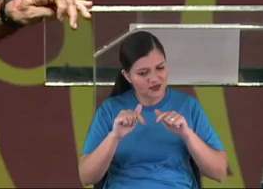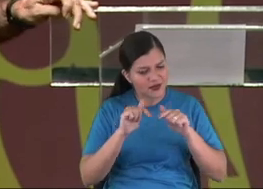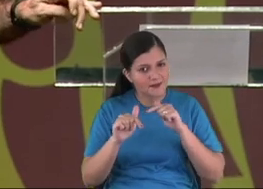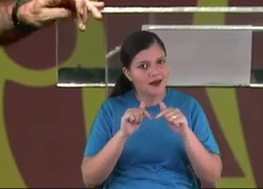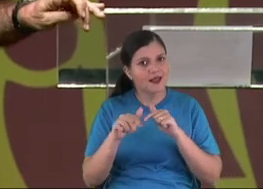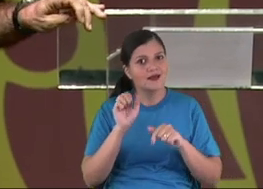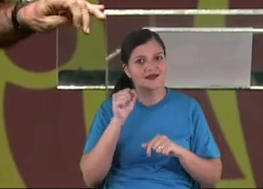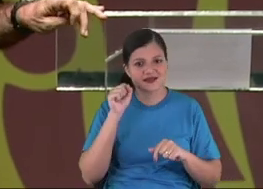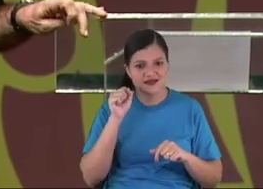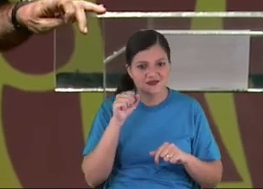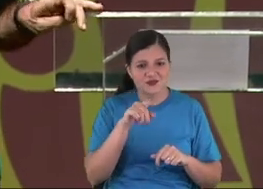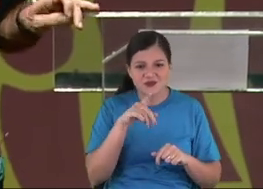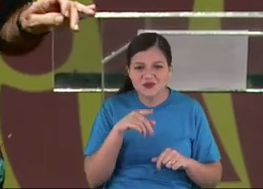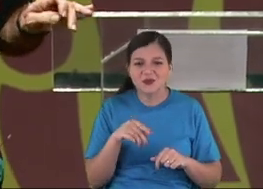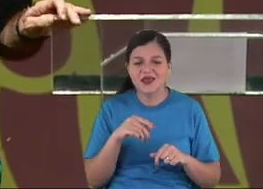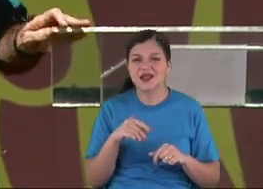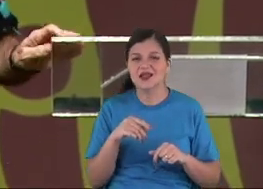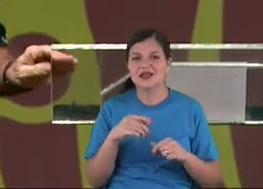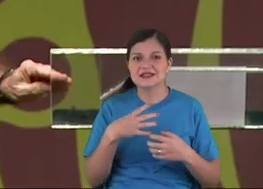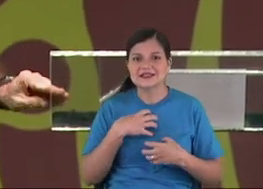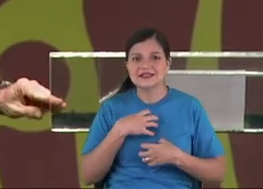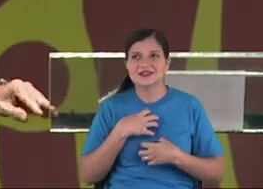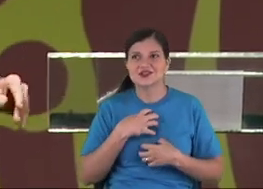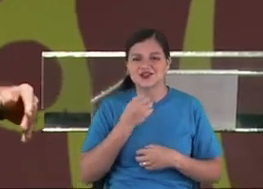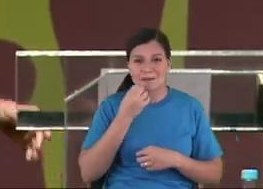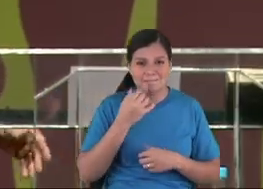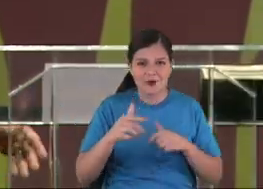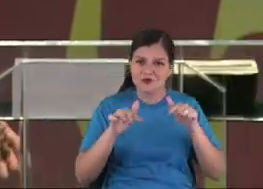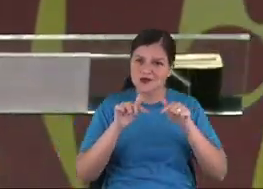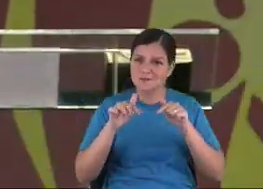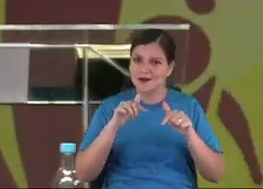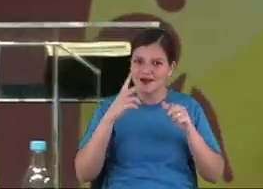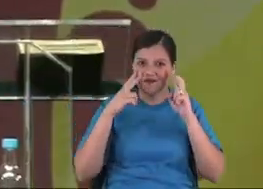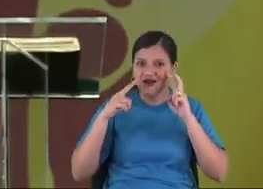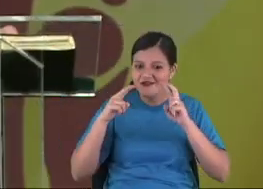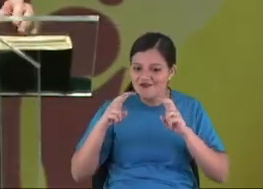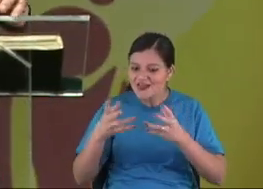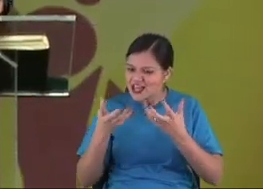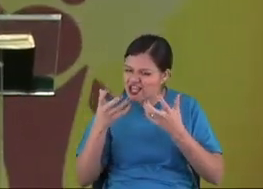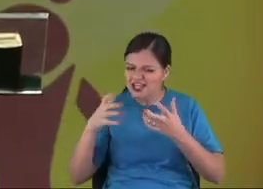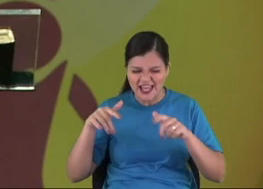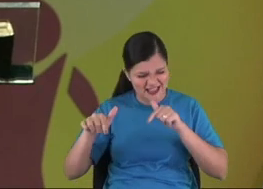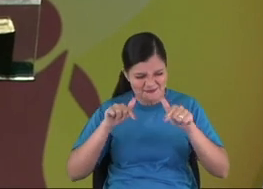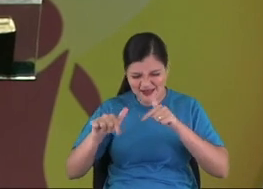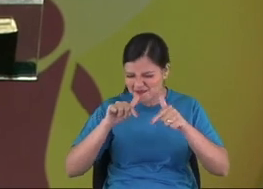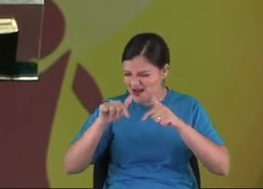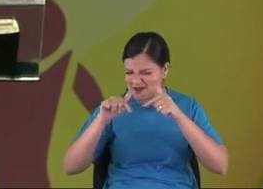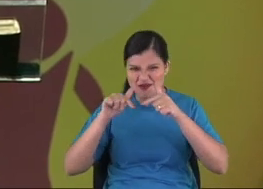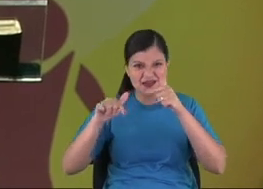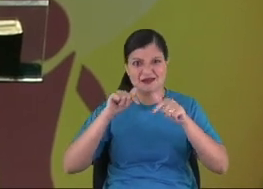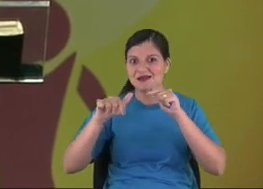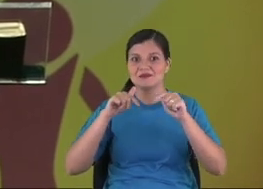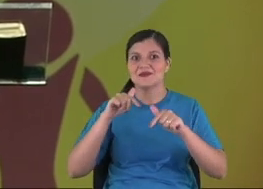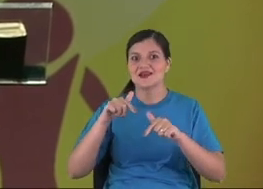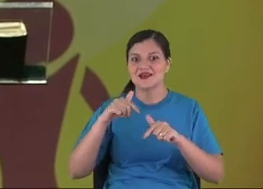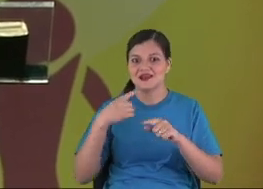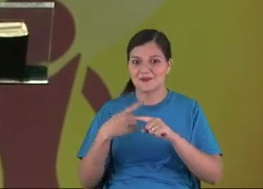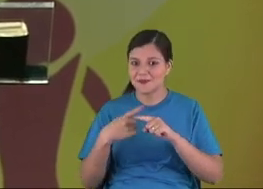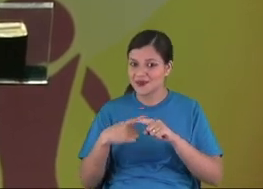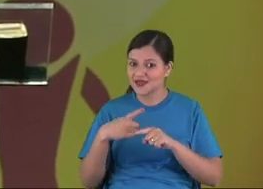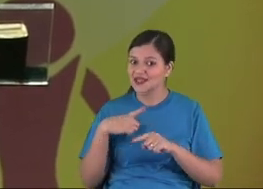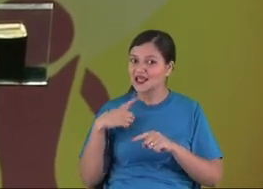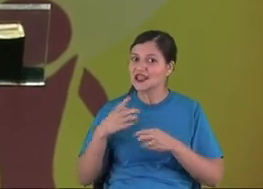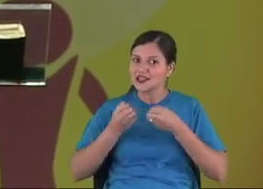ver, vai mudar, e mudou. O cara agora quer trabalhar 2, 3 trabalhos, entendeu? Existe